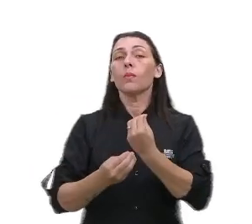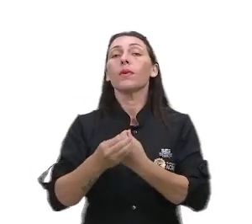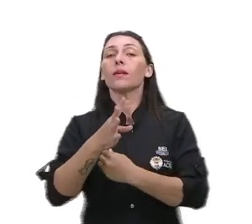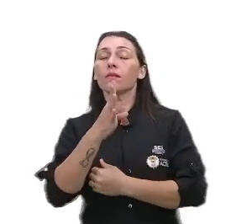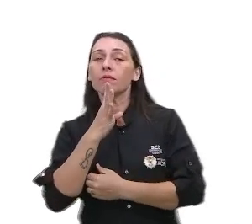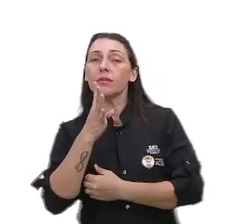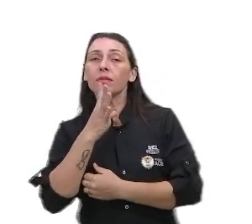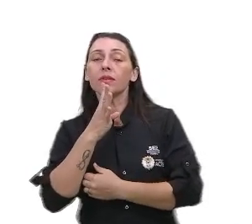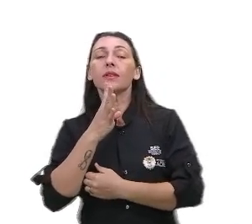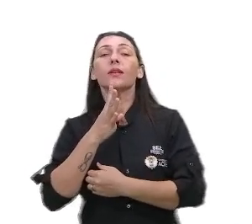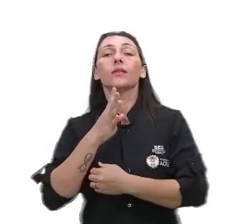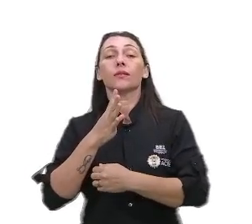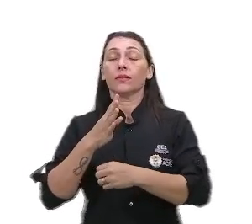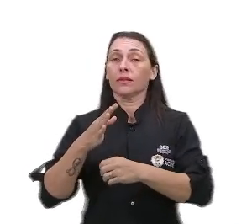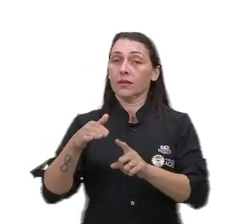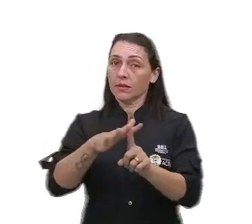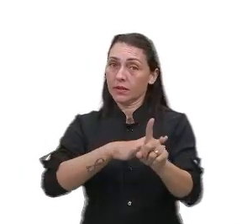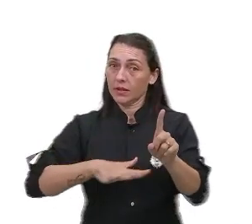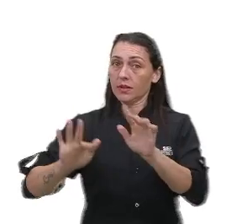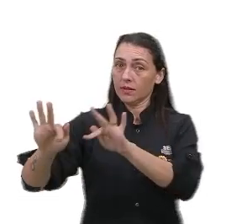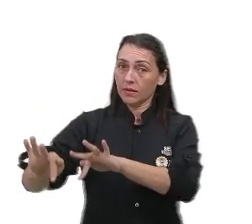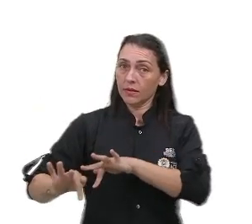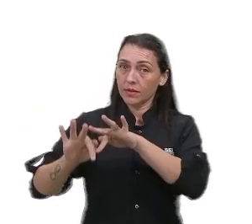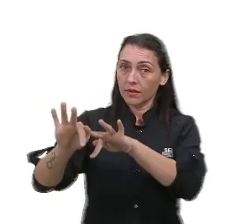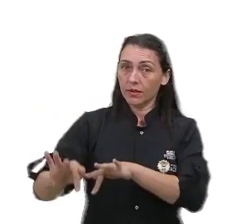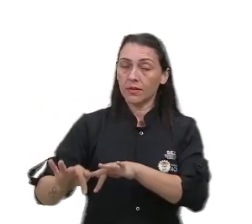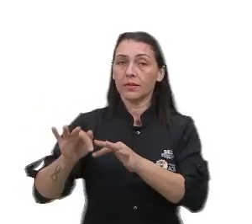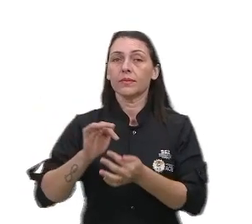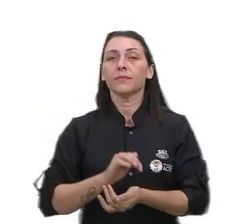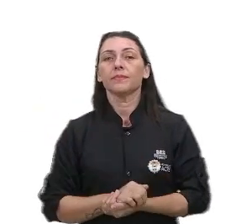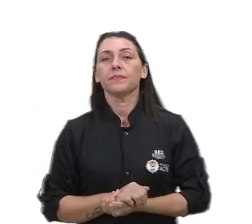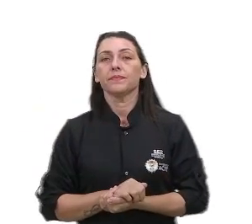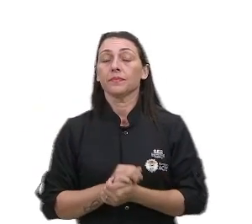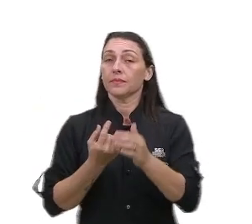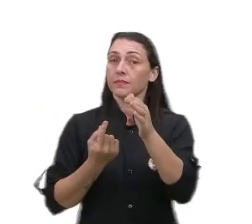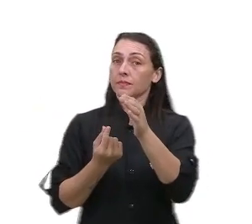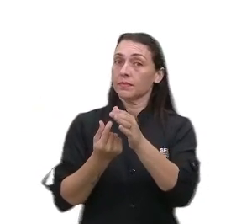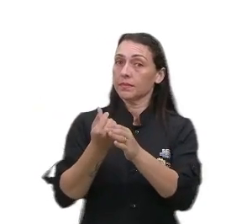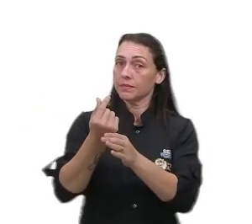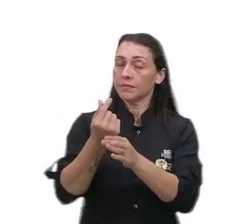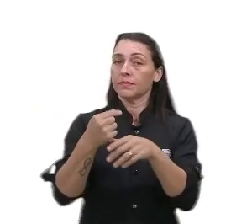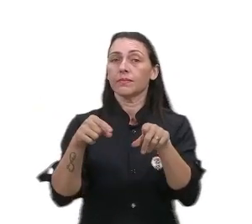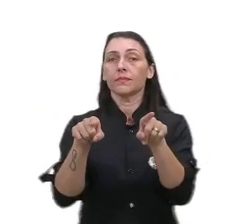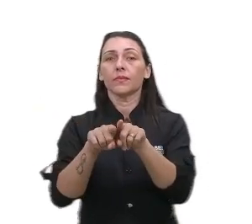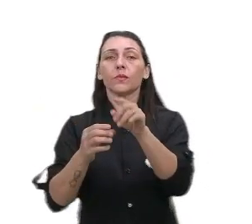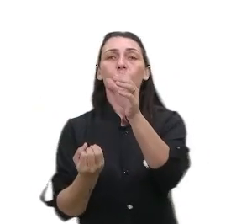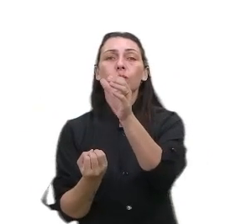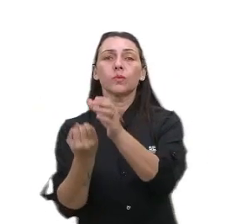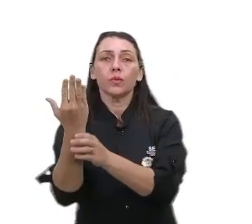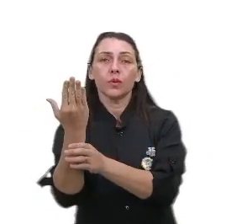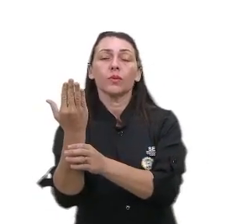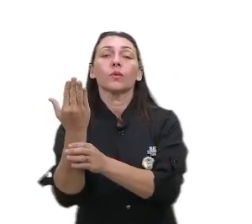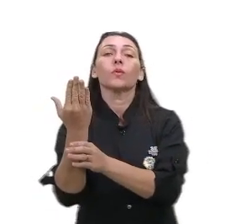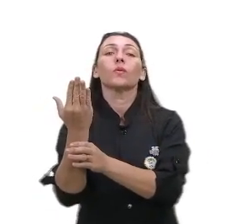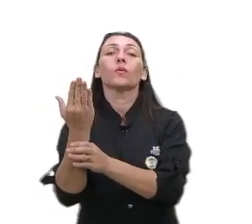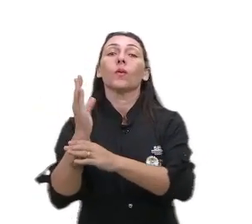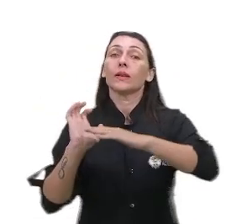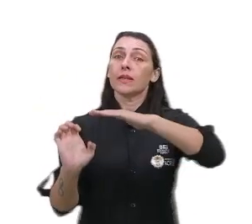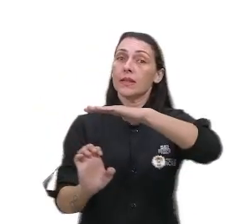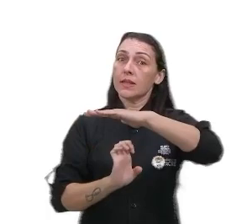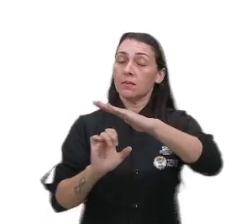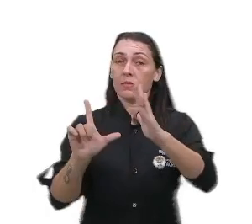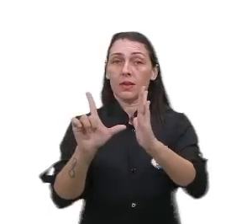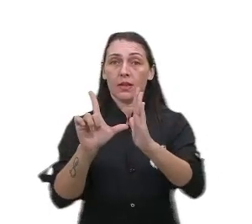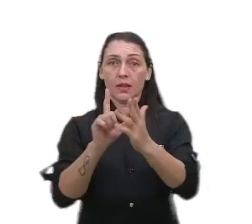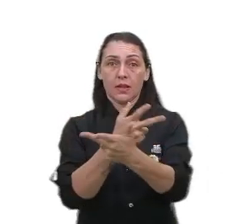naquela época durante a sociedade feudal. O capitalismo, então, vai surgir com o comércio e